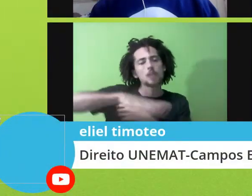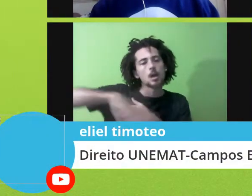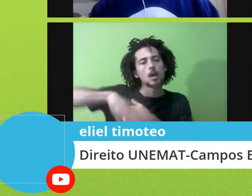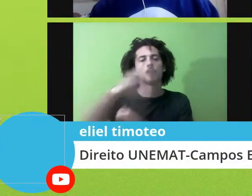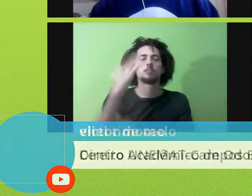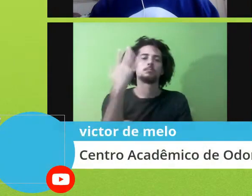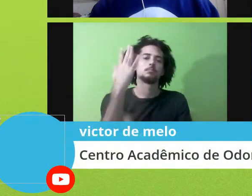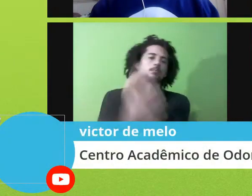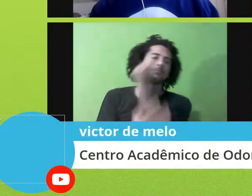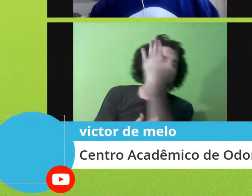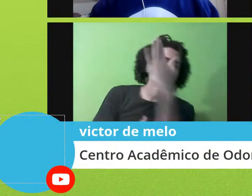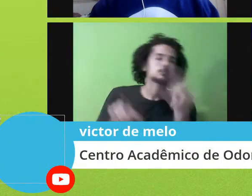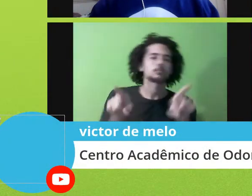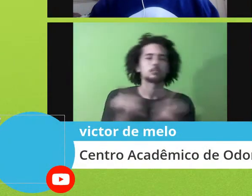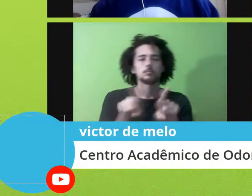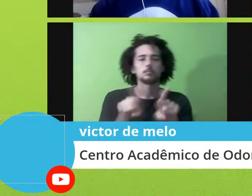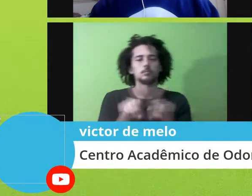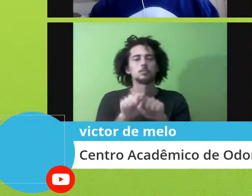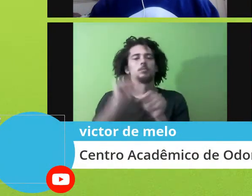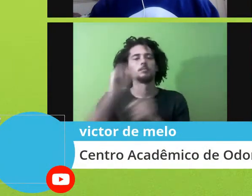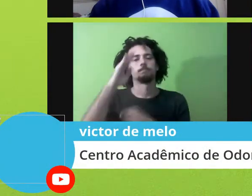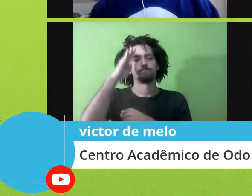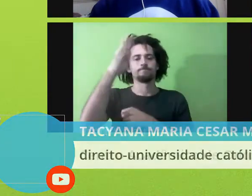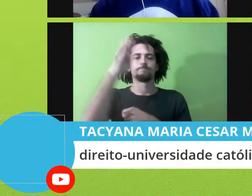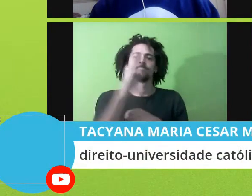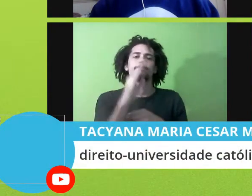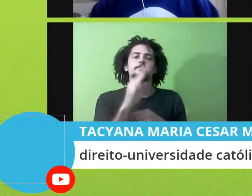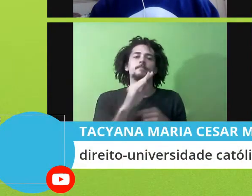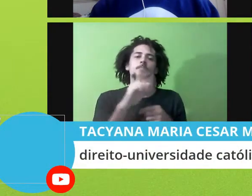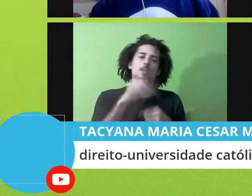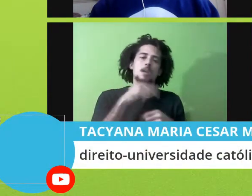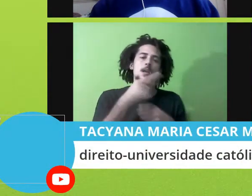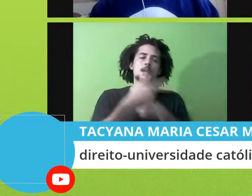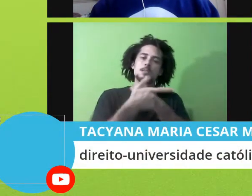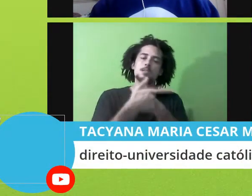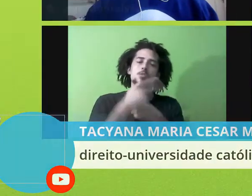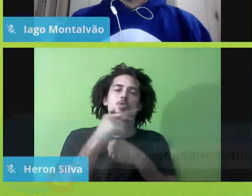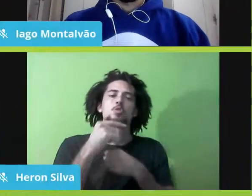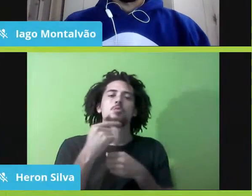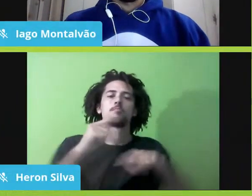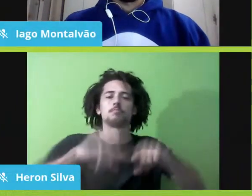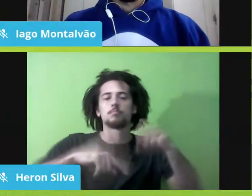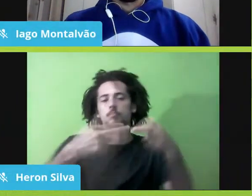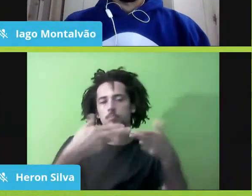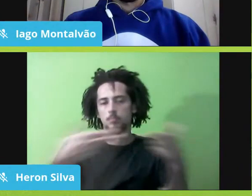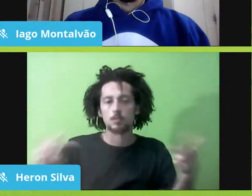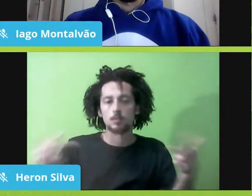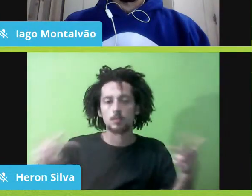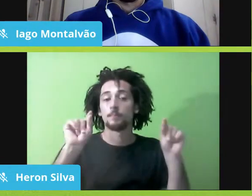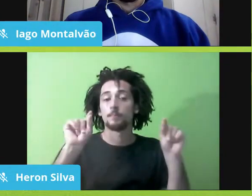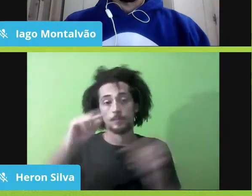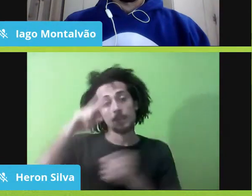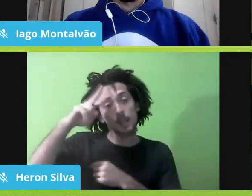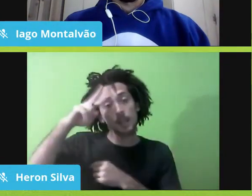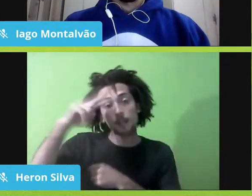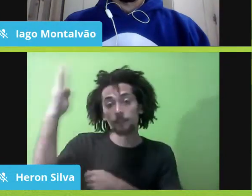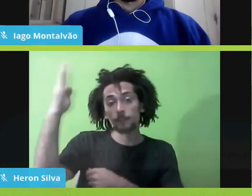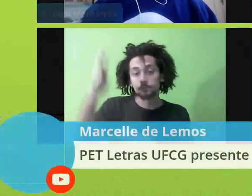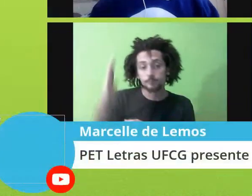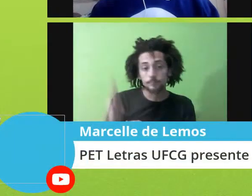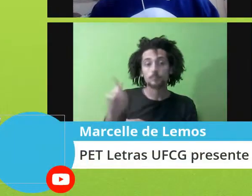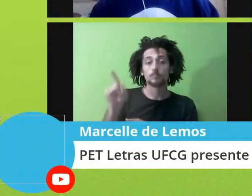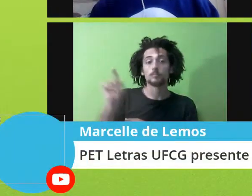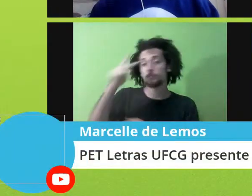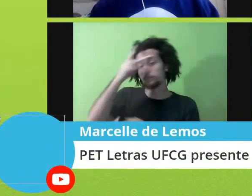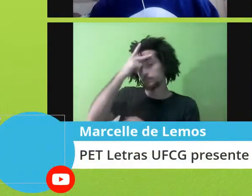uma função instrumental na natureza, os grandes ciclos, né, lembrando que o Brasil, os colonizadores colocaram assim que